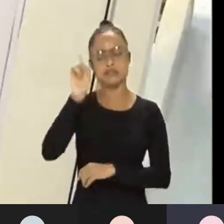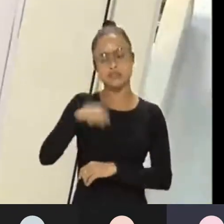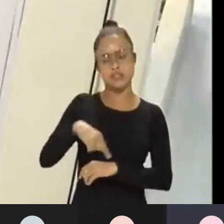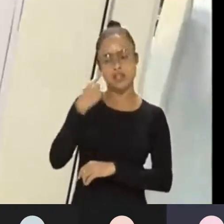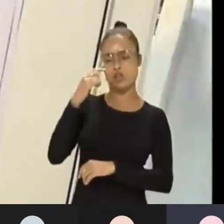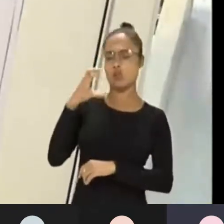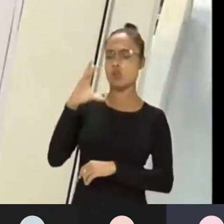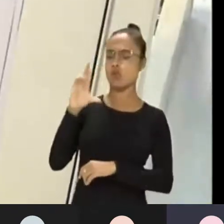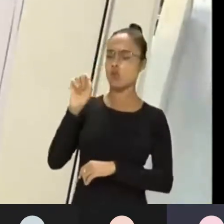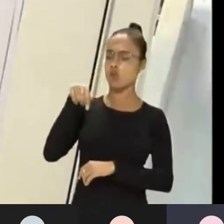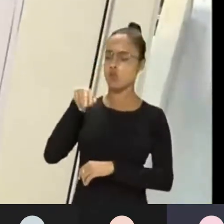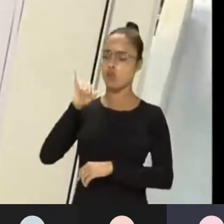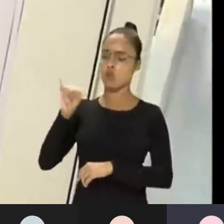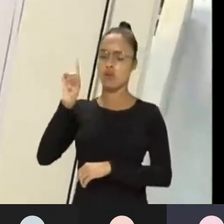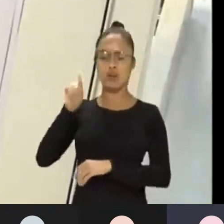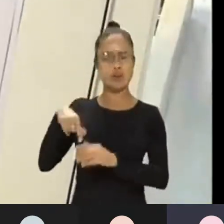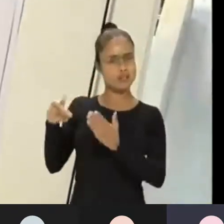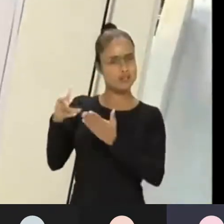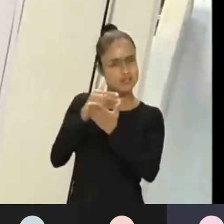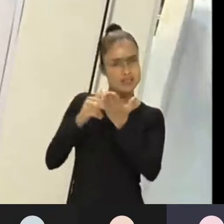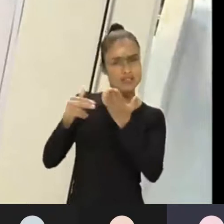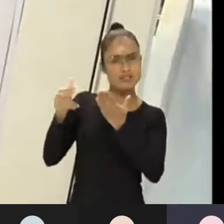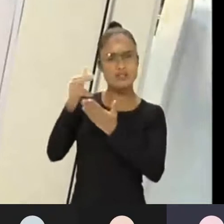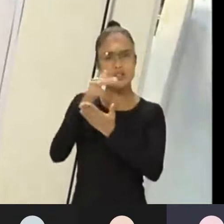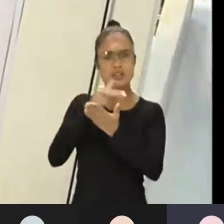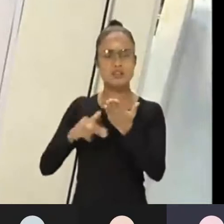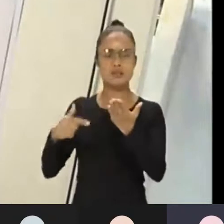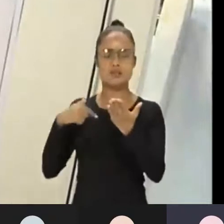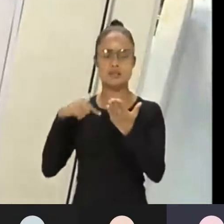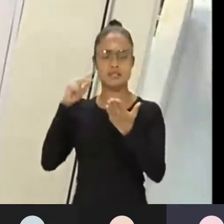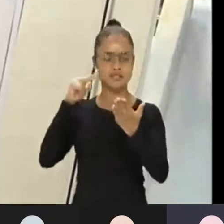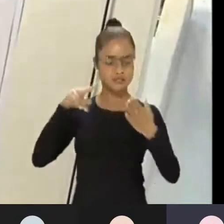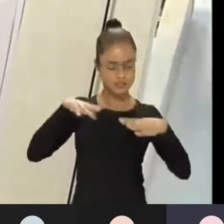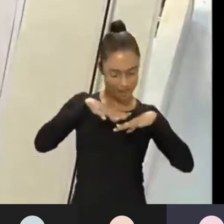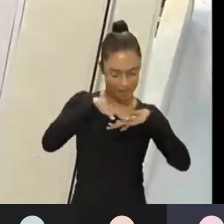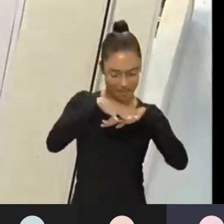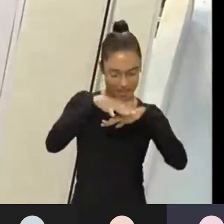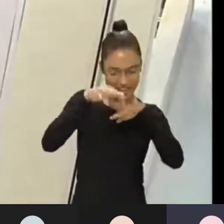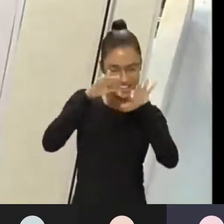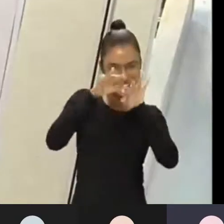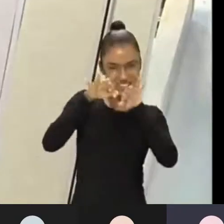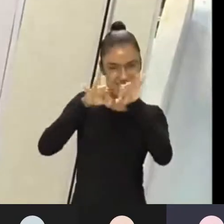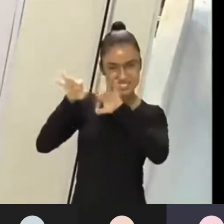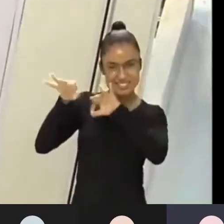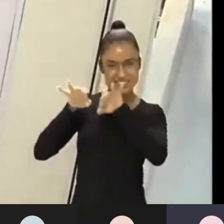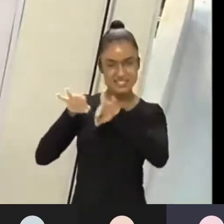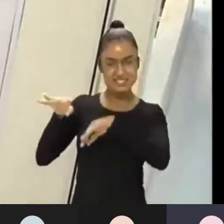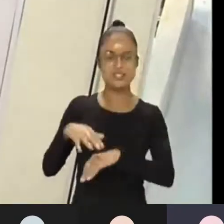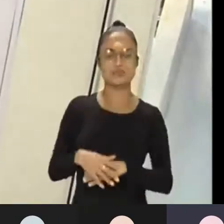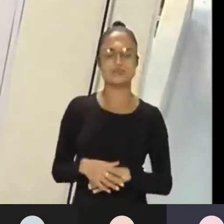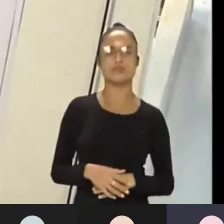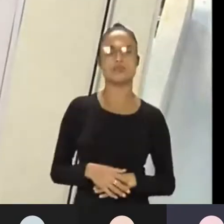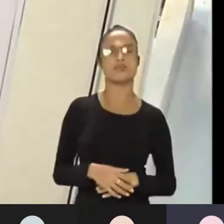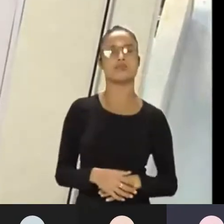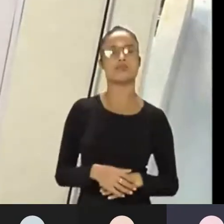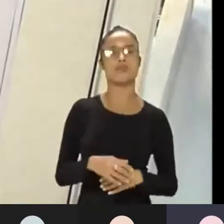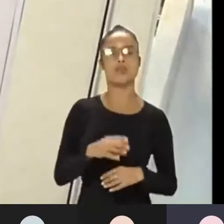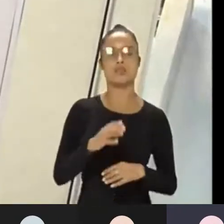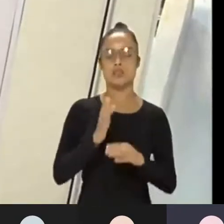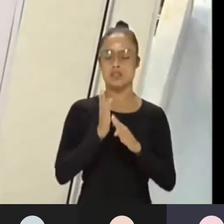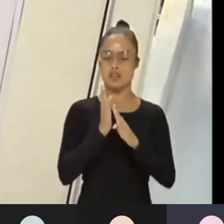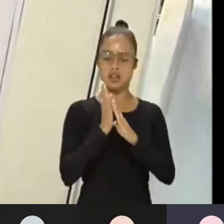é um croquis. E eu estou usando as linhas da malha isométrica como referência. Por fim, eu faço a linha inclinada. Essa linha